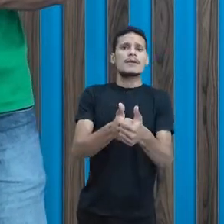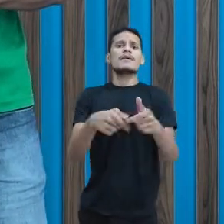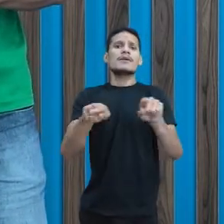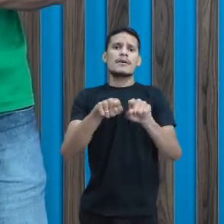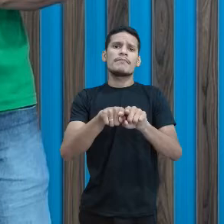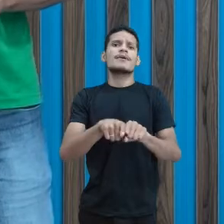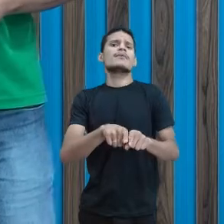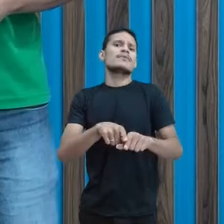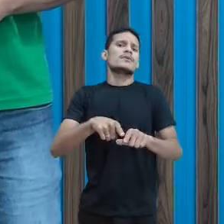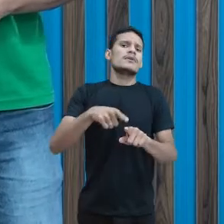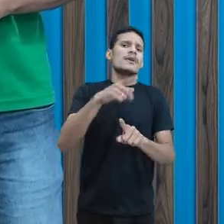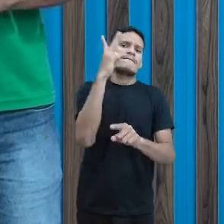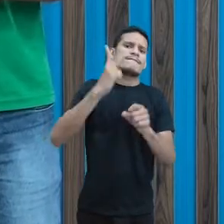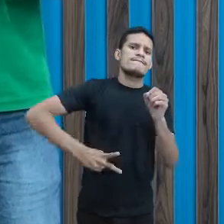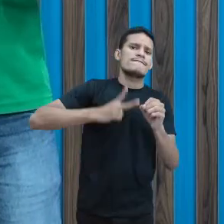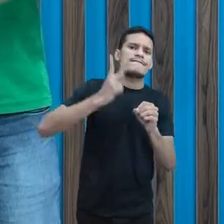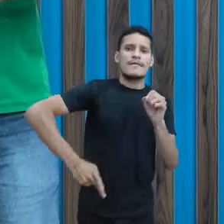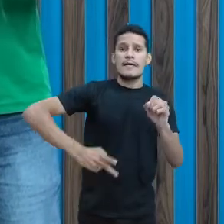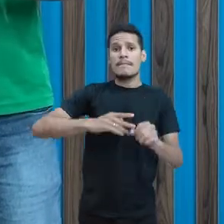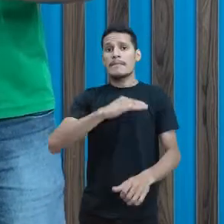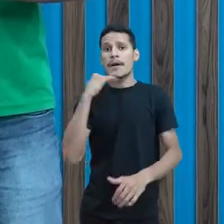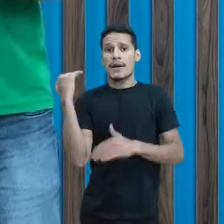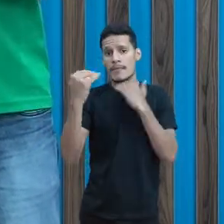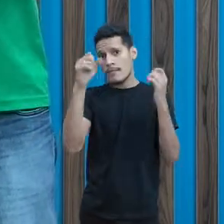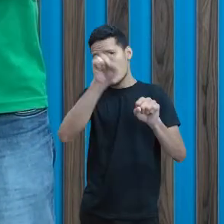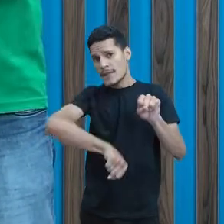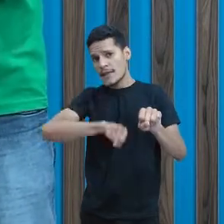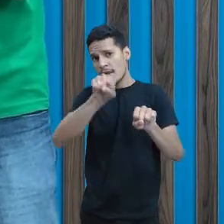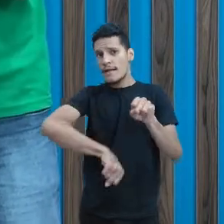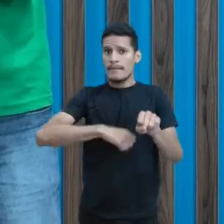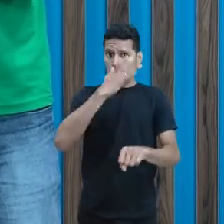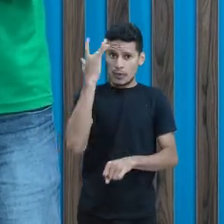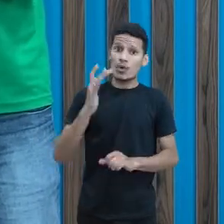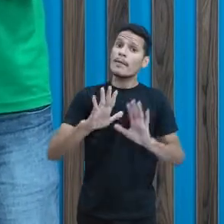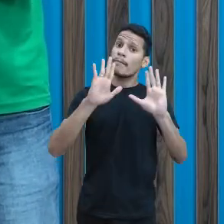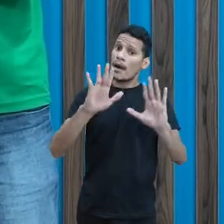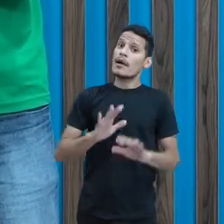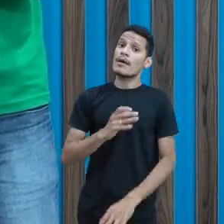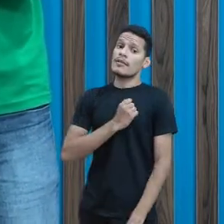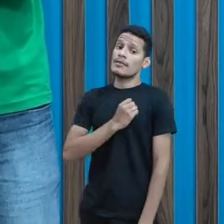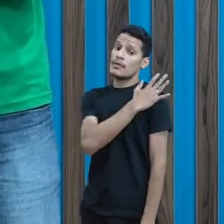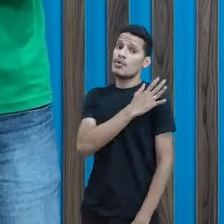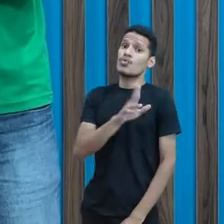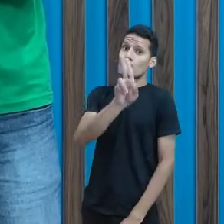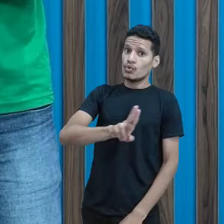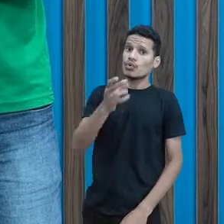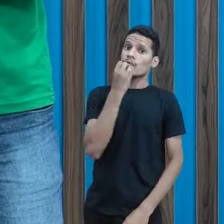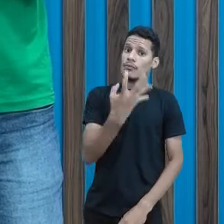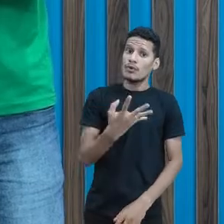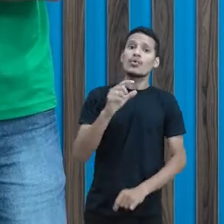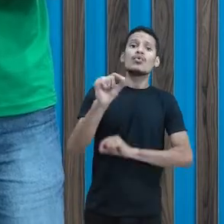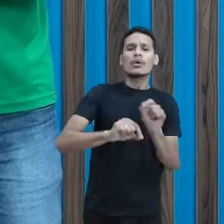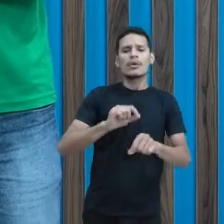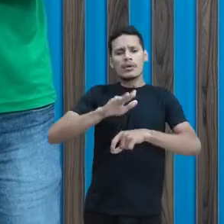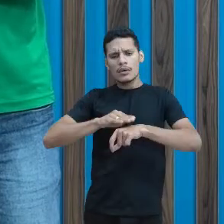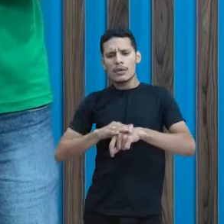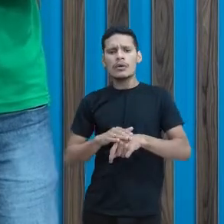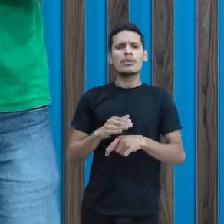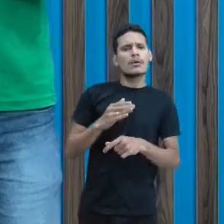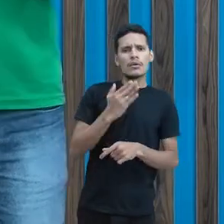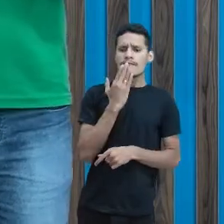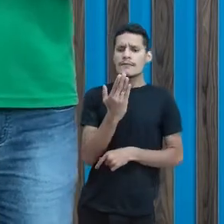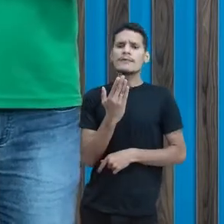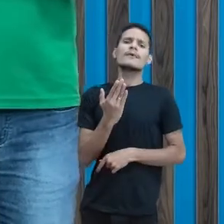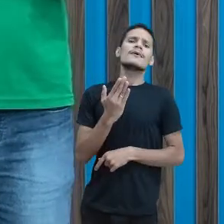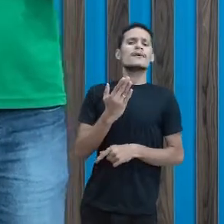matava pessoas. O que acontece é que a ditadura utilizou muito bem a história da seleção, o clima da seleção,